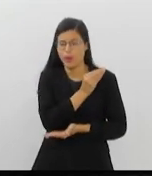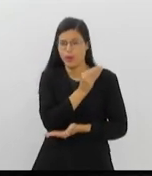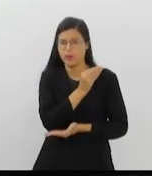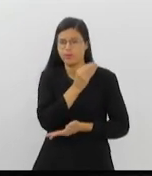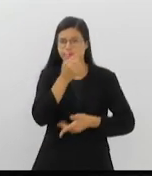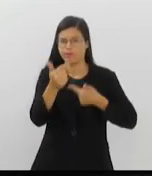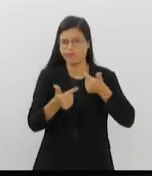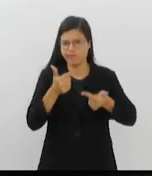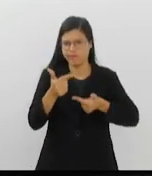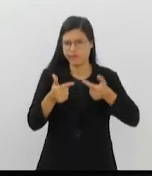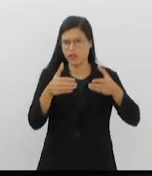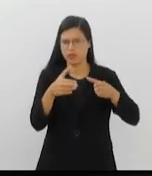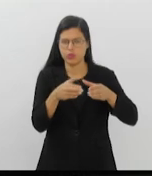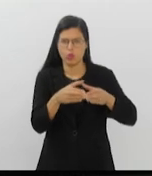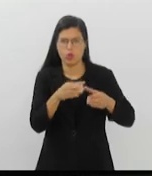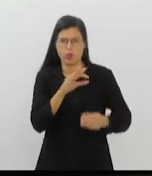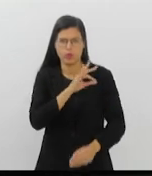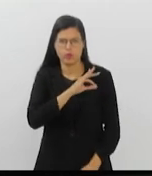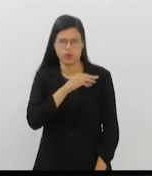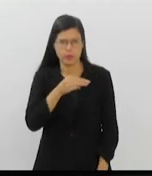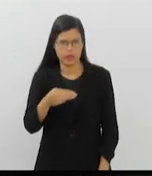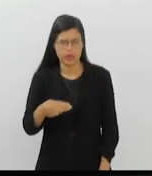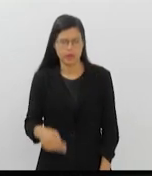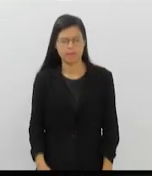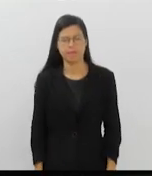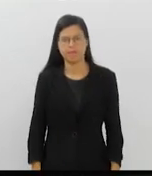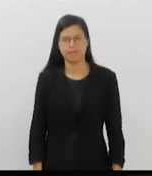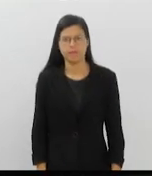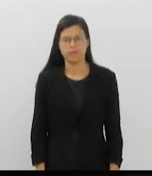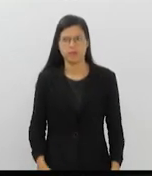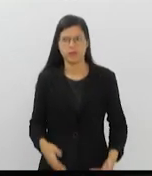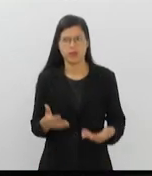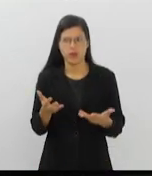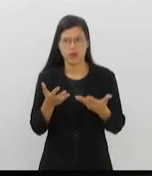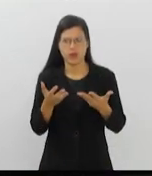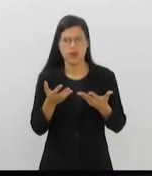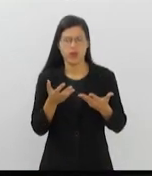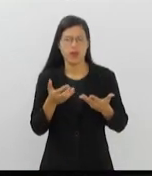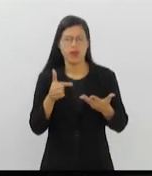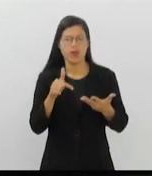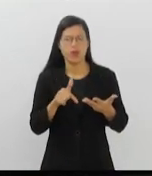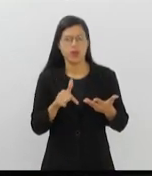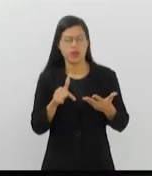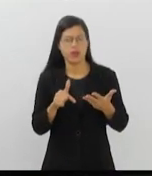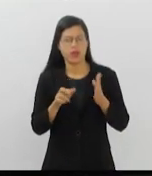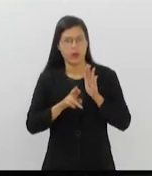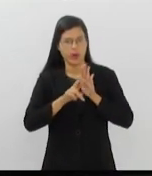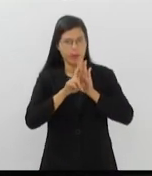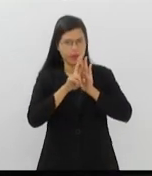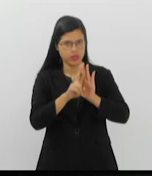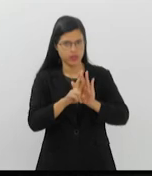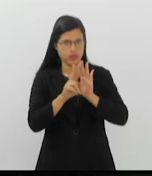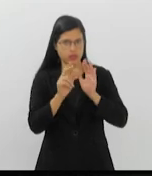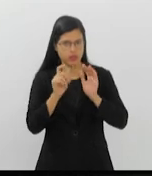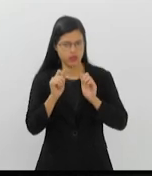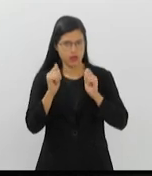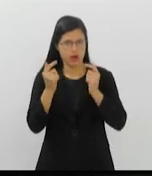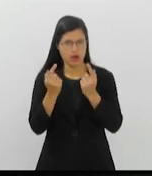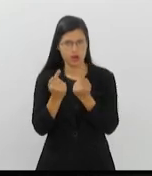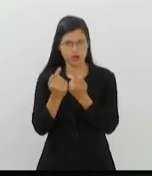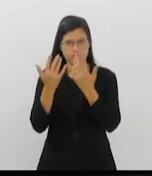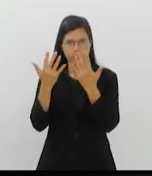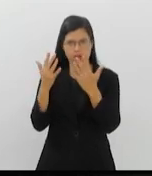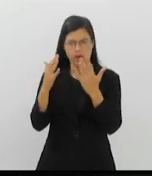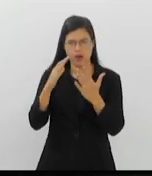dessa Nobre Corporação quero aqui em nome dessa casa parabenizar ao